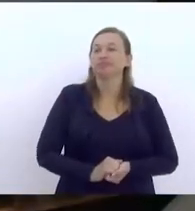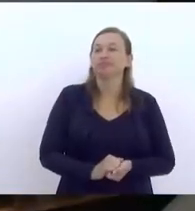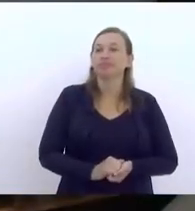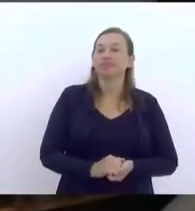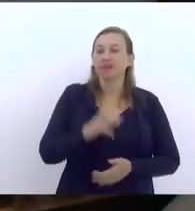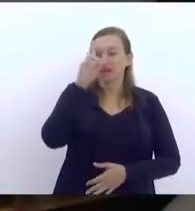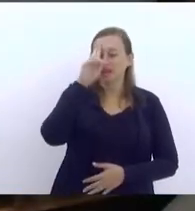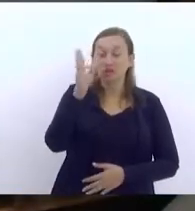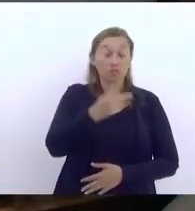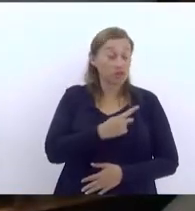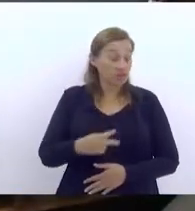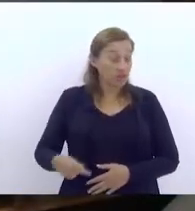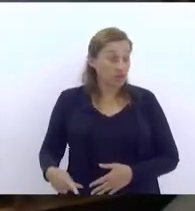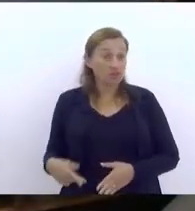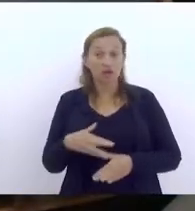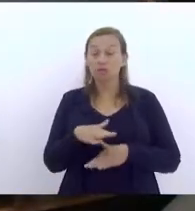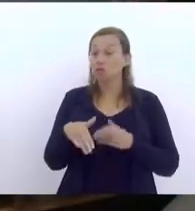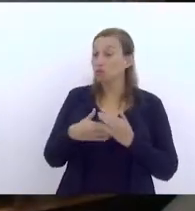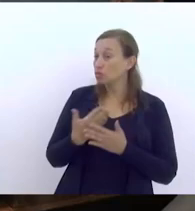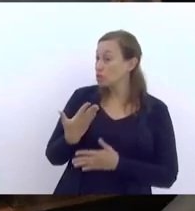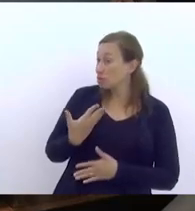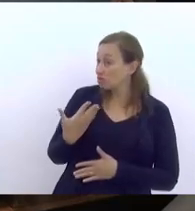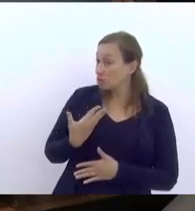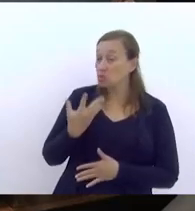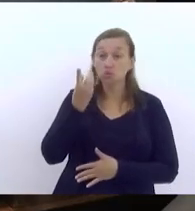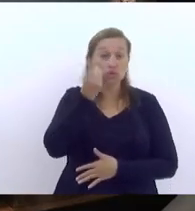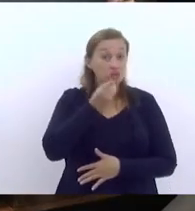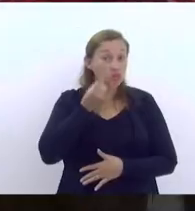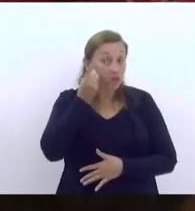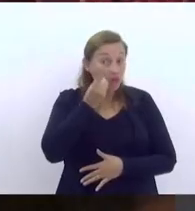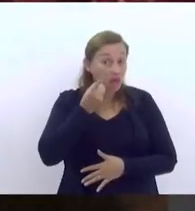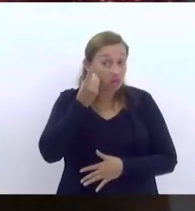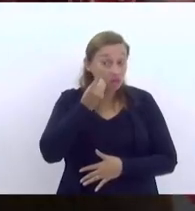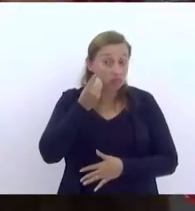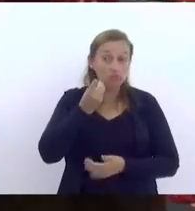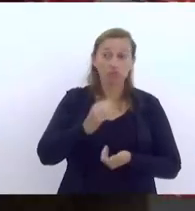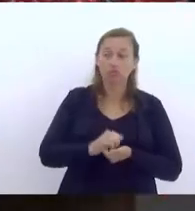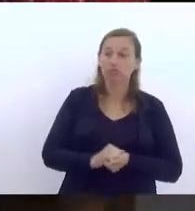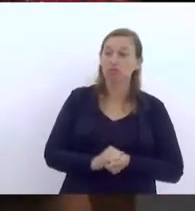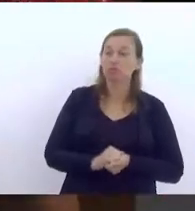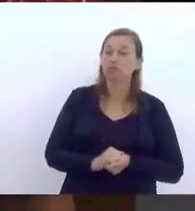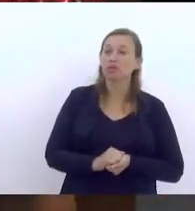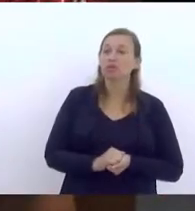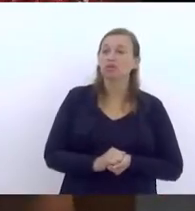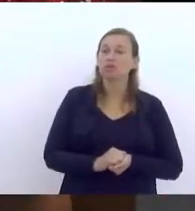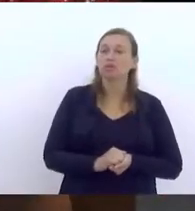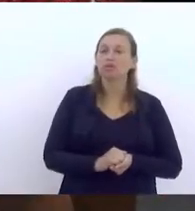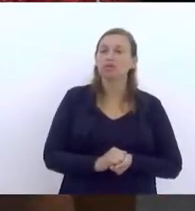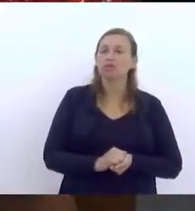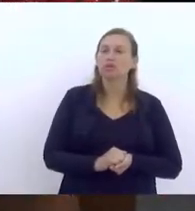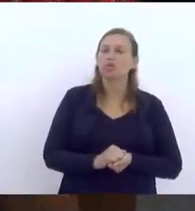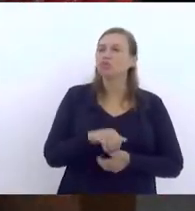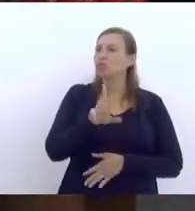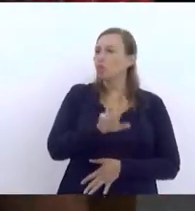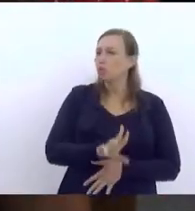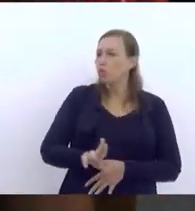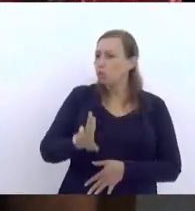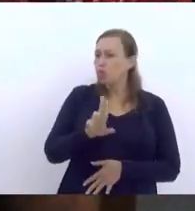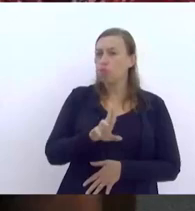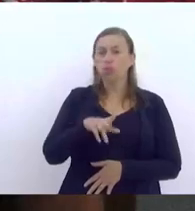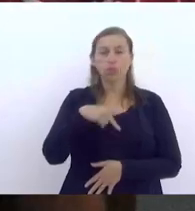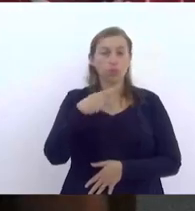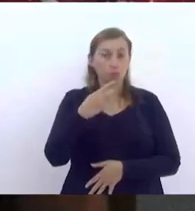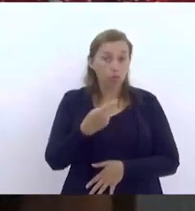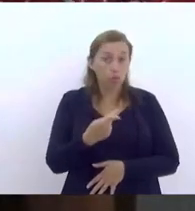Senhor presidente, senhores colegas, deputados, eu estou usando aqui da minha